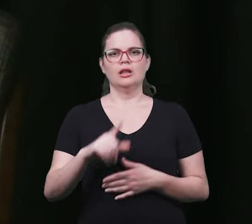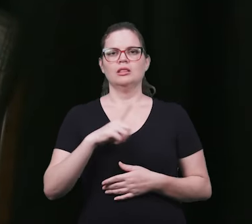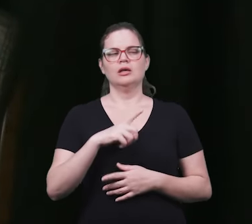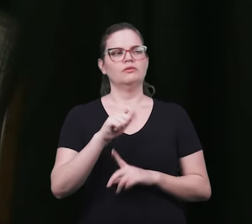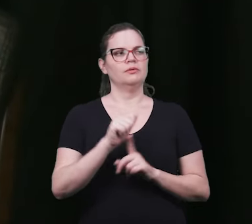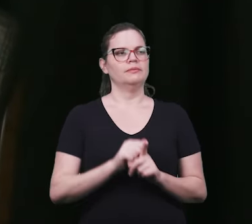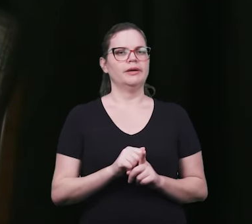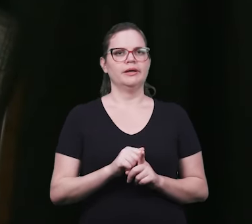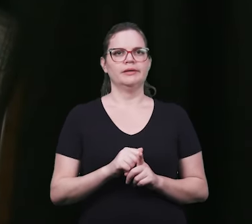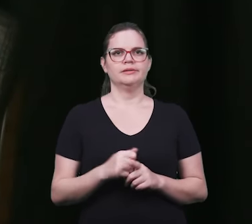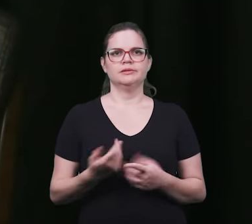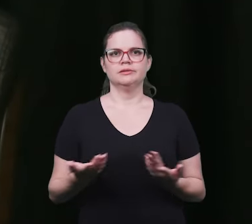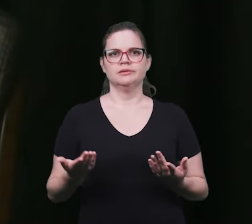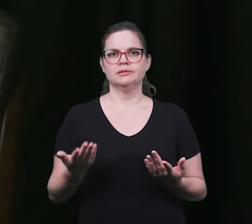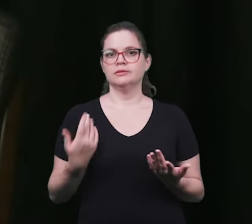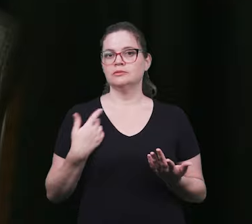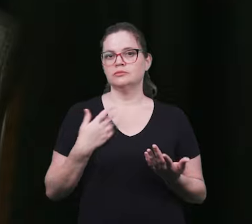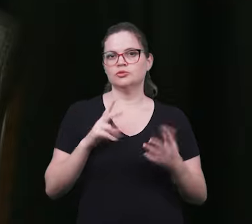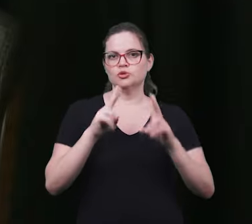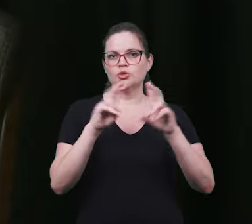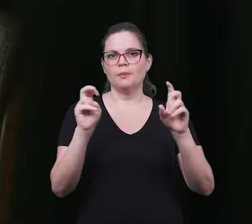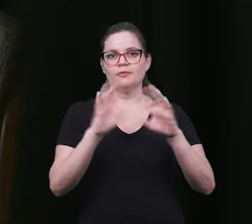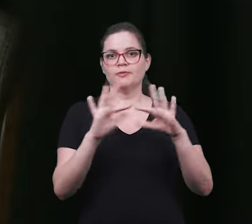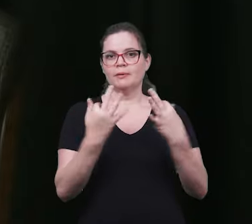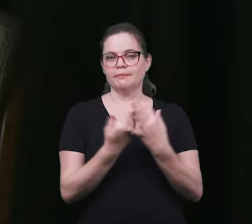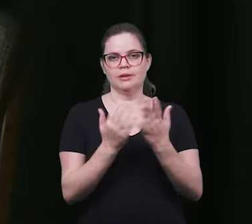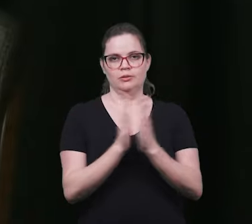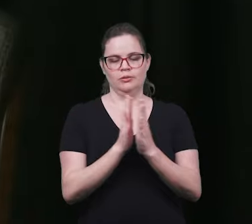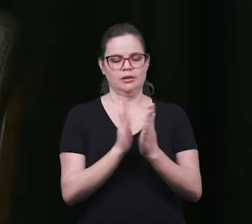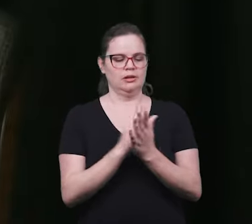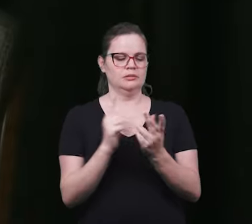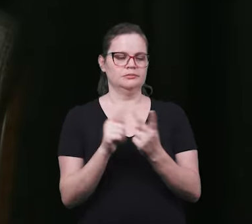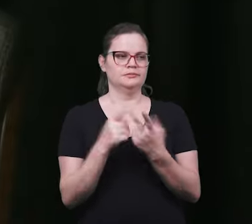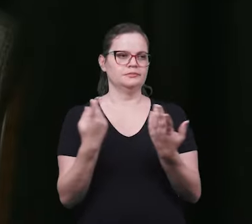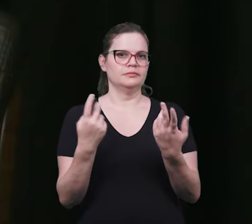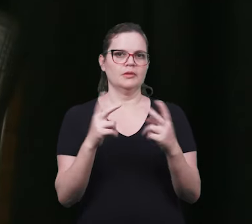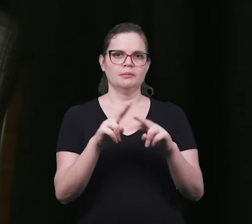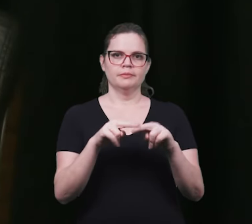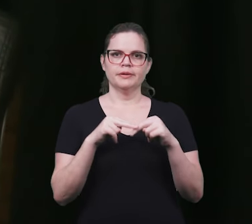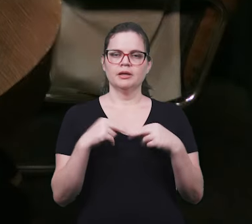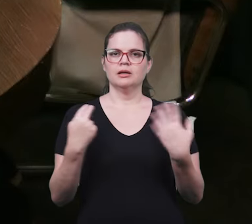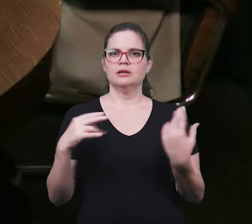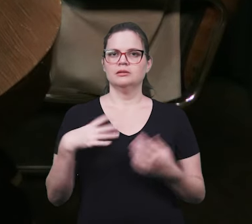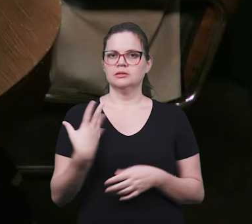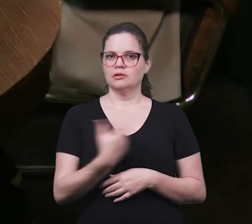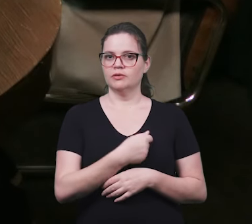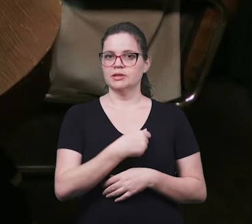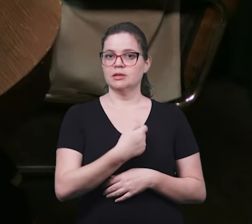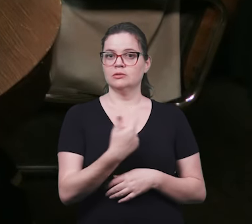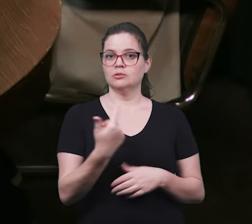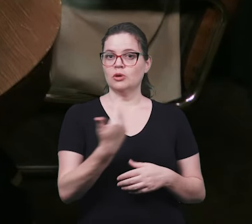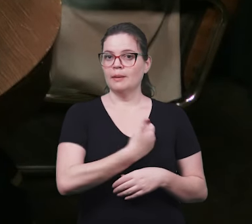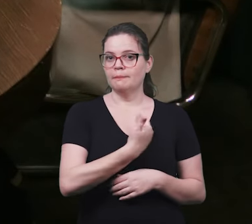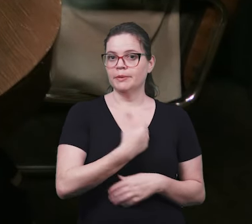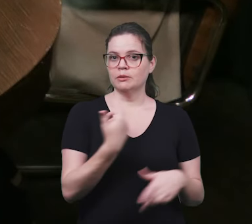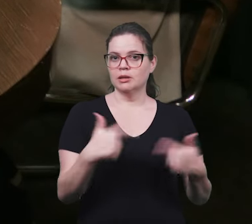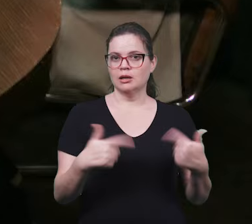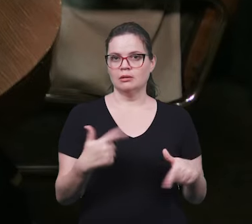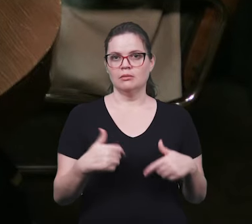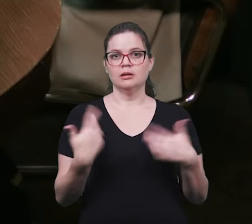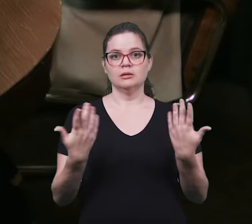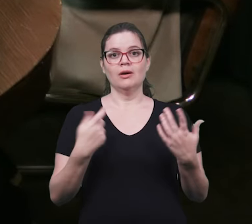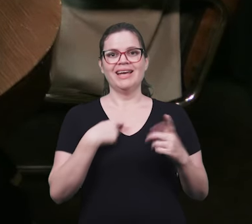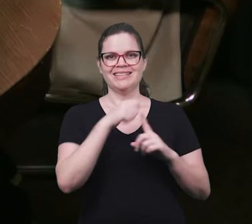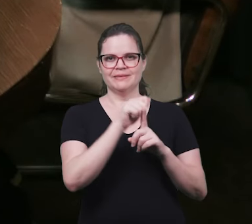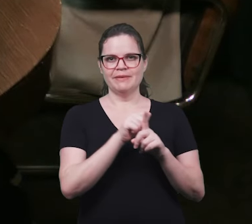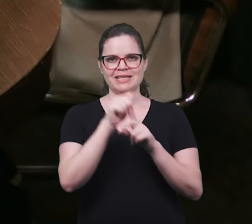mês da orientação para os familiares, os meses de orientação pela salvação dos nossos colegas de trabalho. Então, naqueles